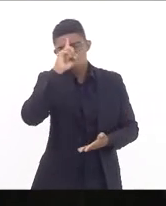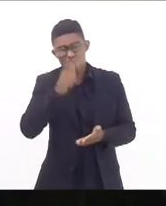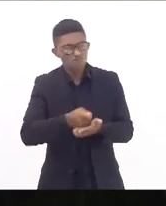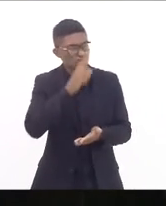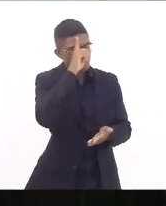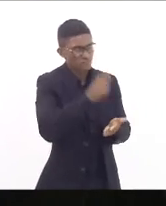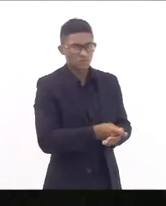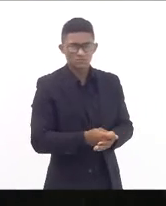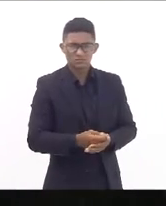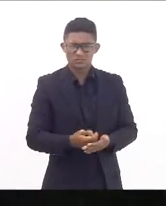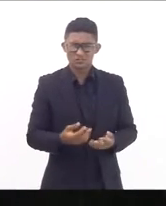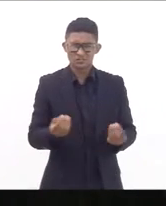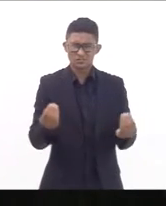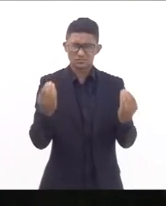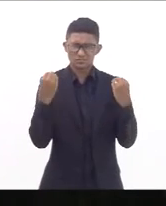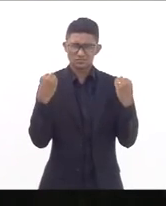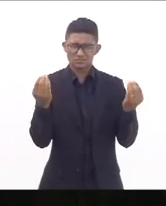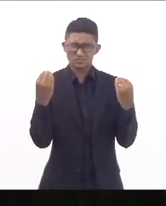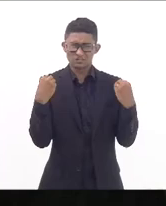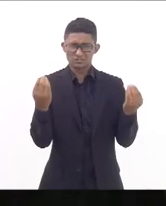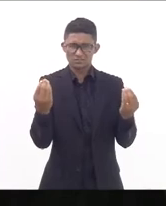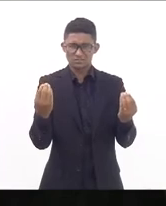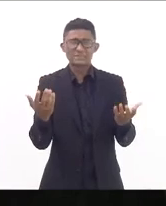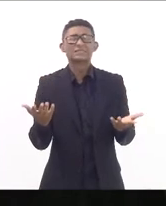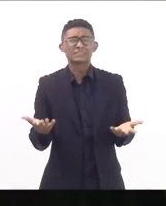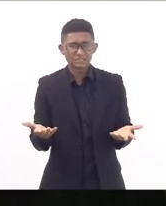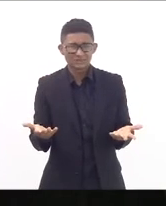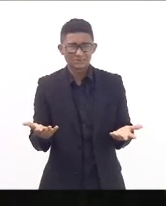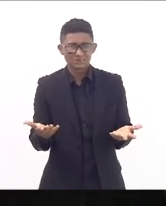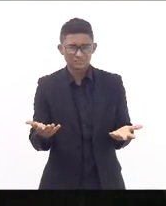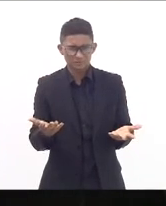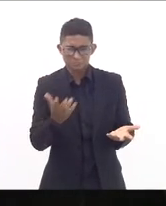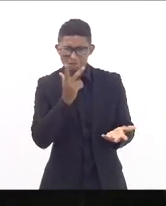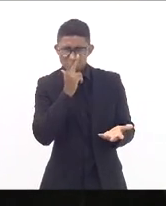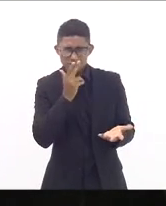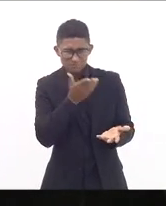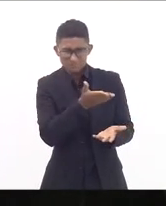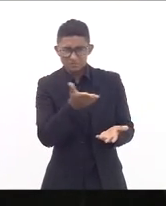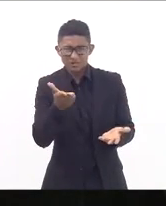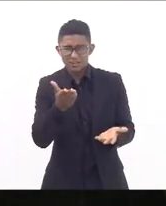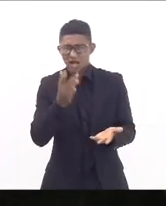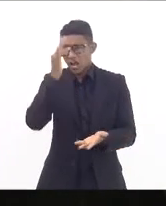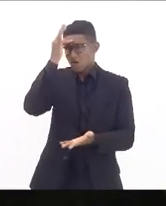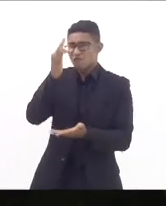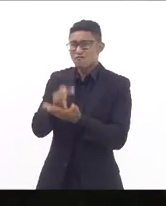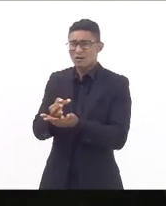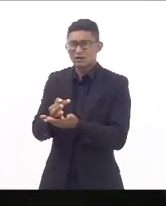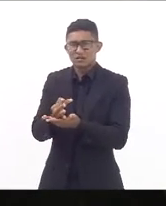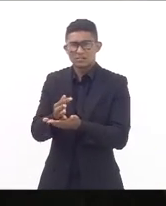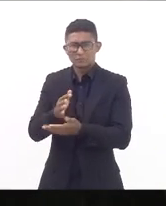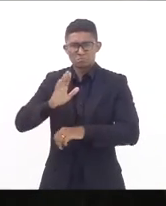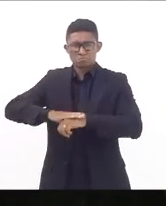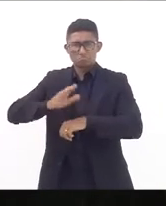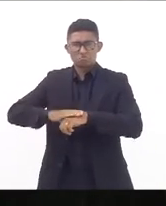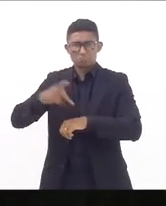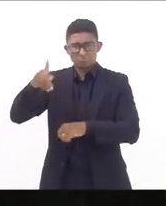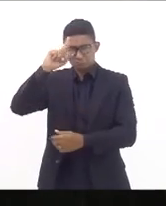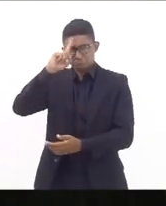Só pode ser uma questão de fé, porque você determinar se as pessoas podem estar vivas ou